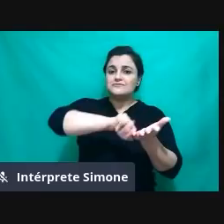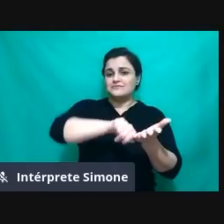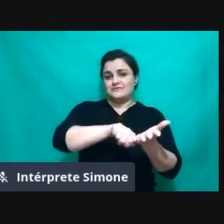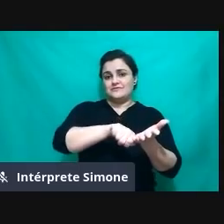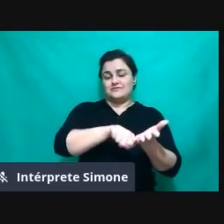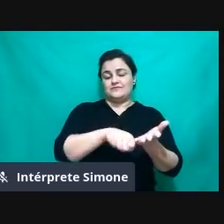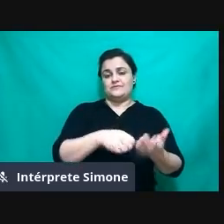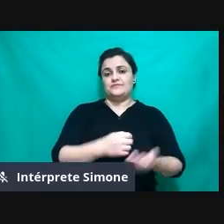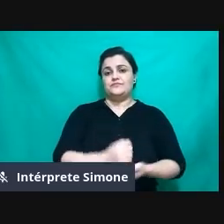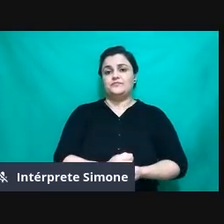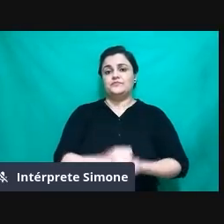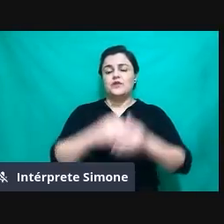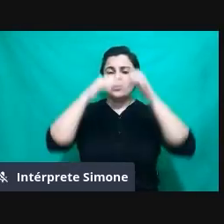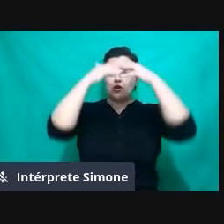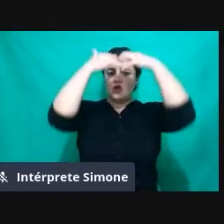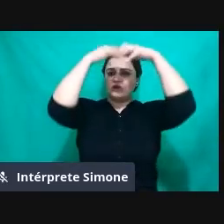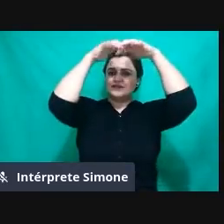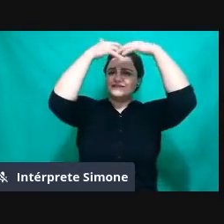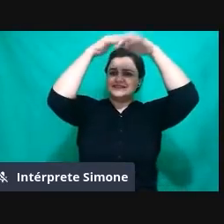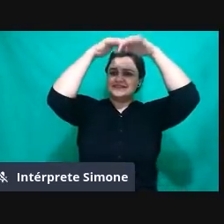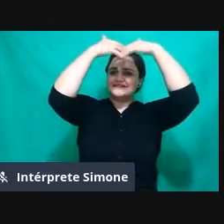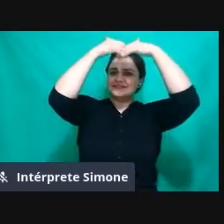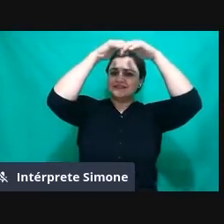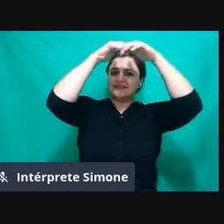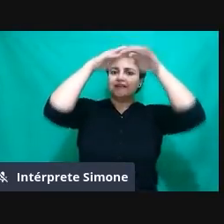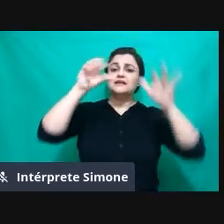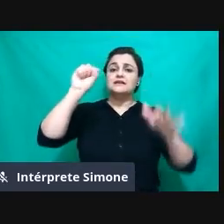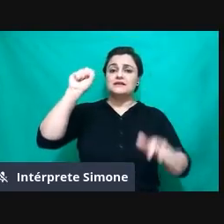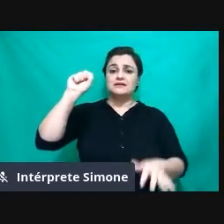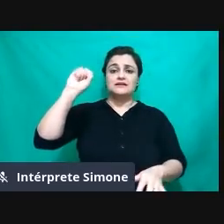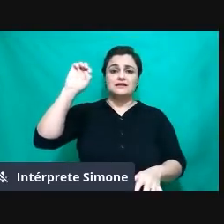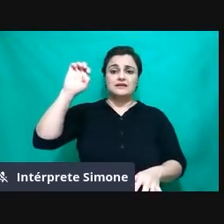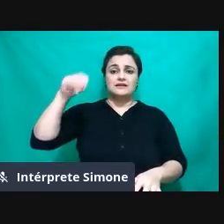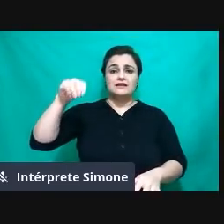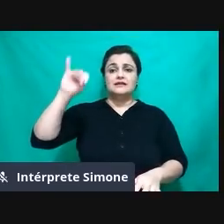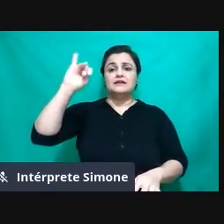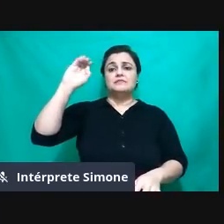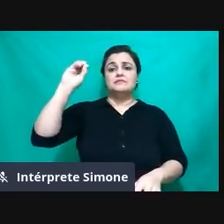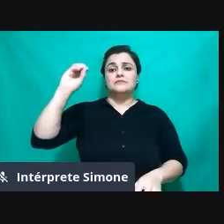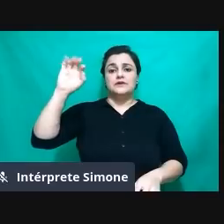pouquinho já também sobre essa questão